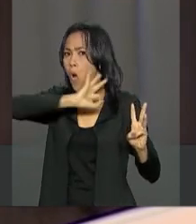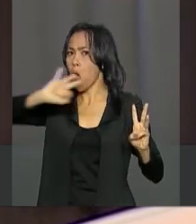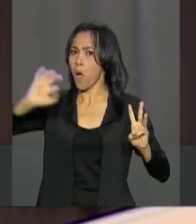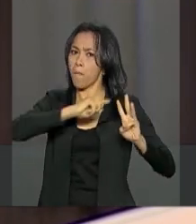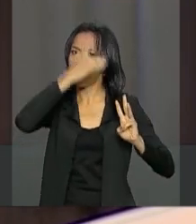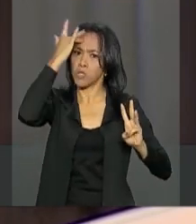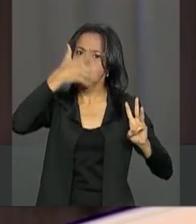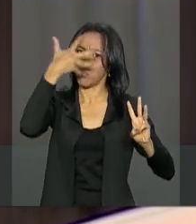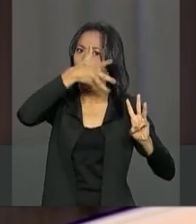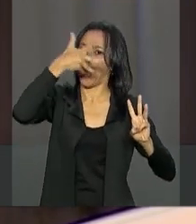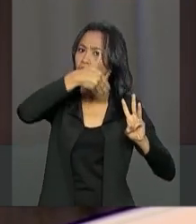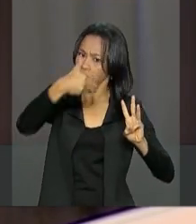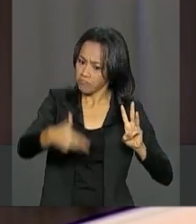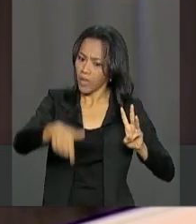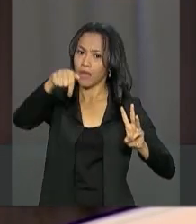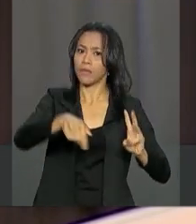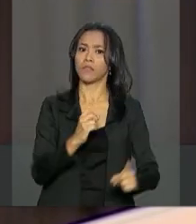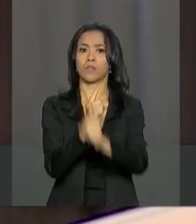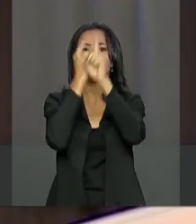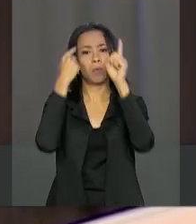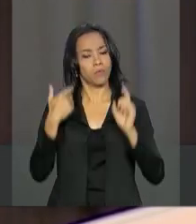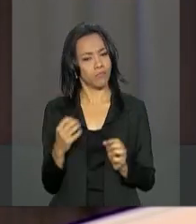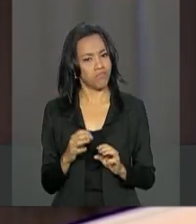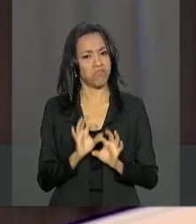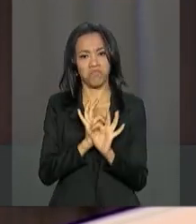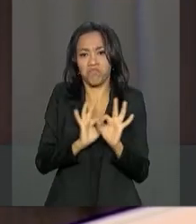eu compareço neste momento